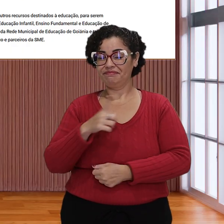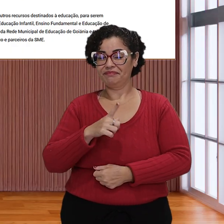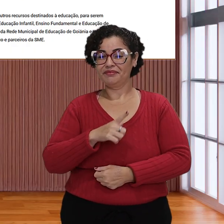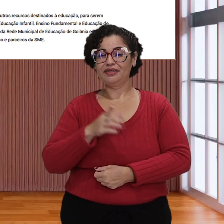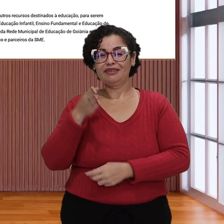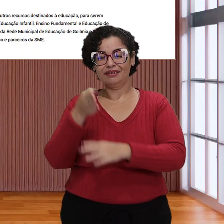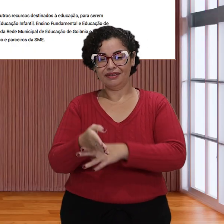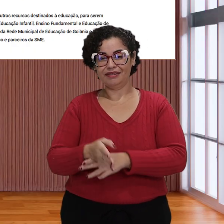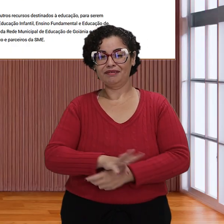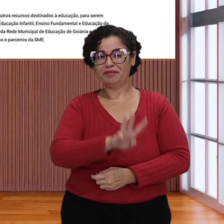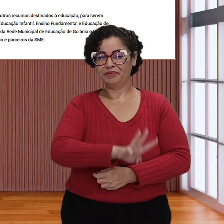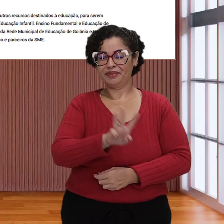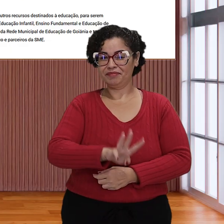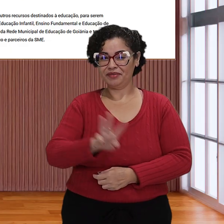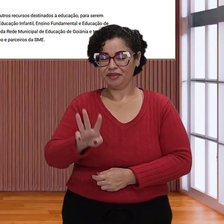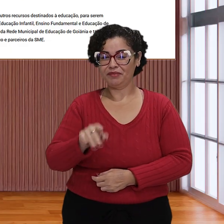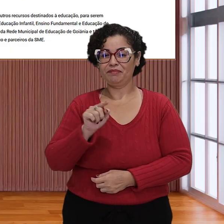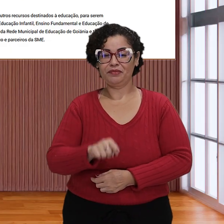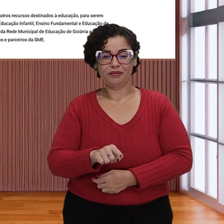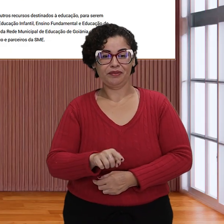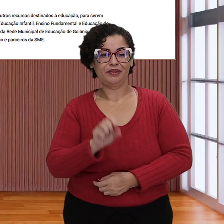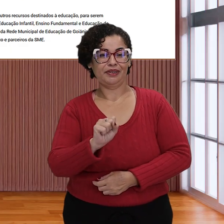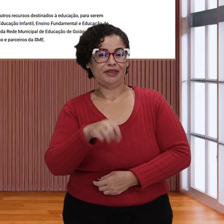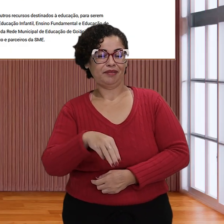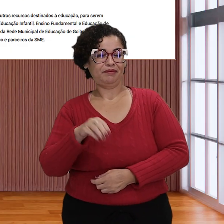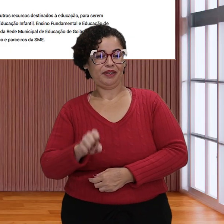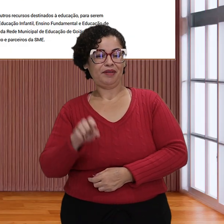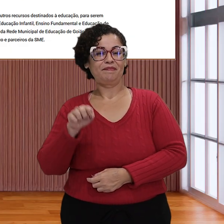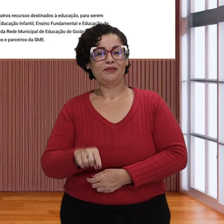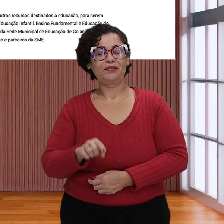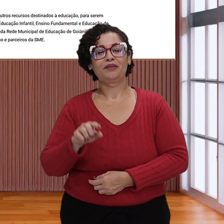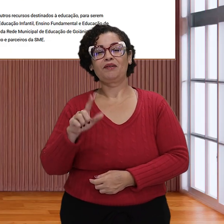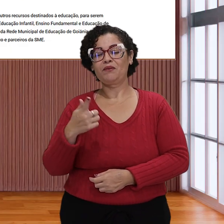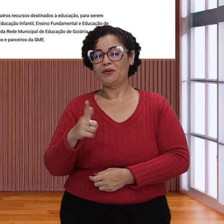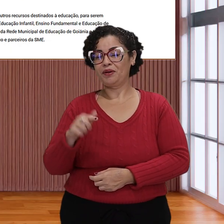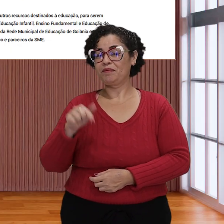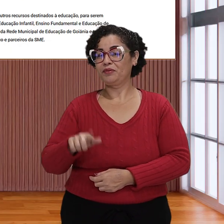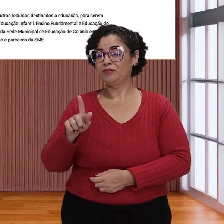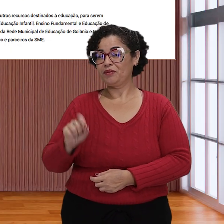Então, basta acessar www.sme.com.br